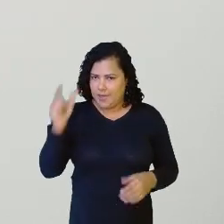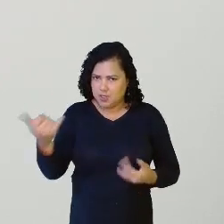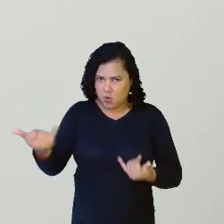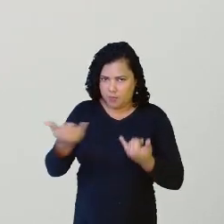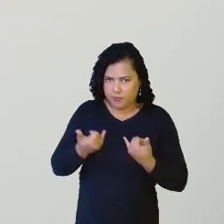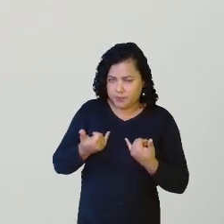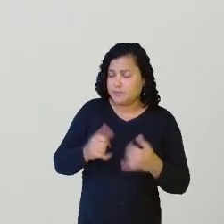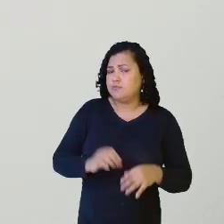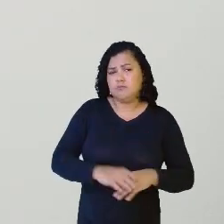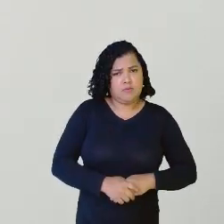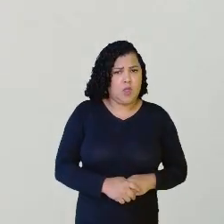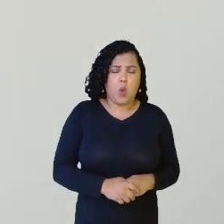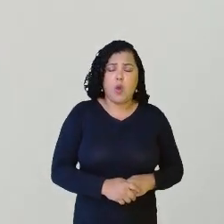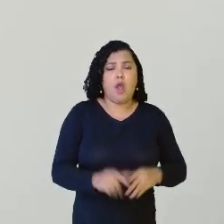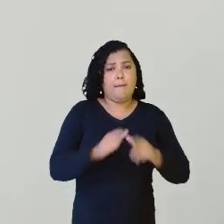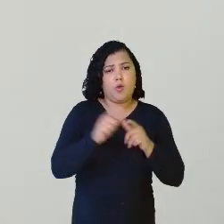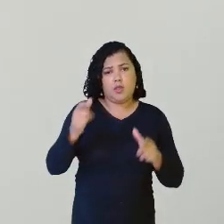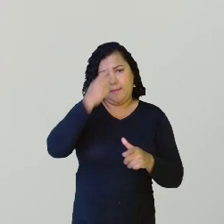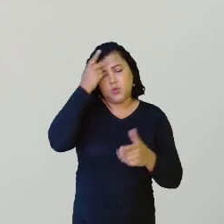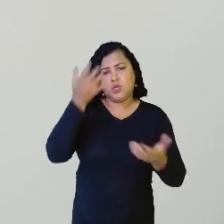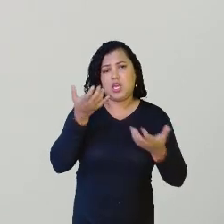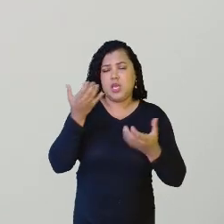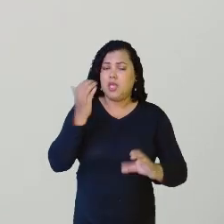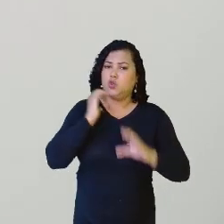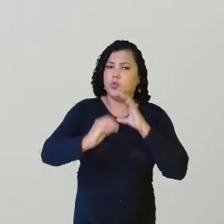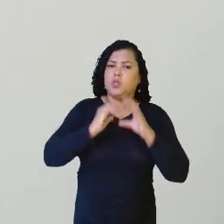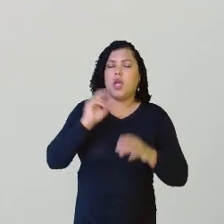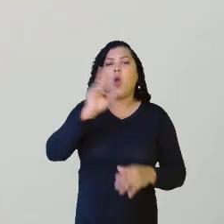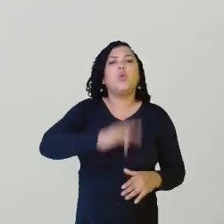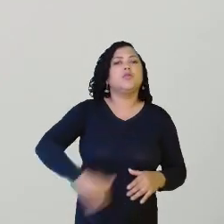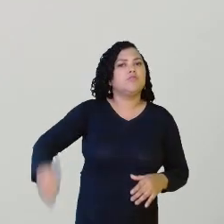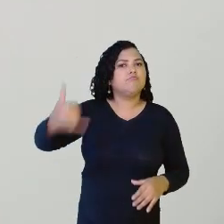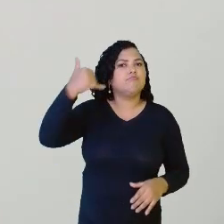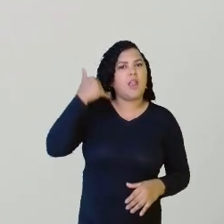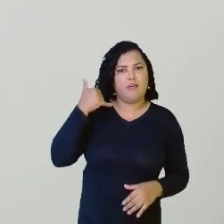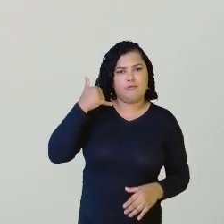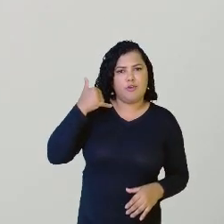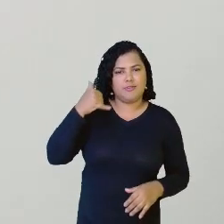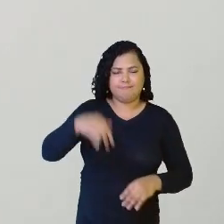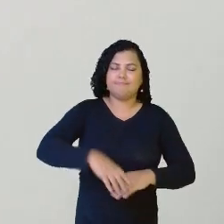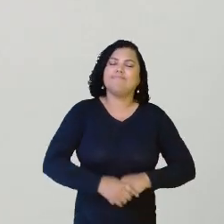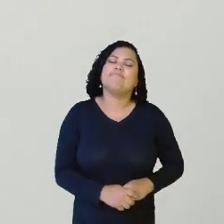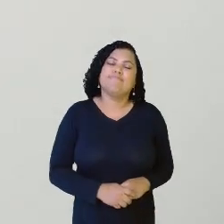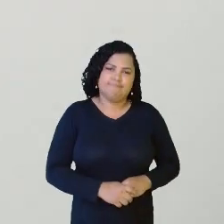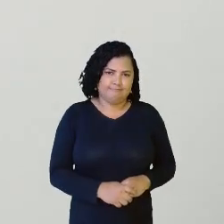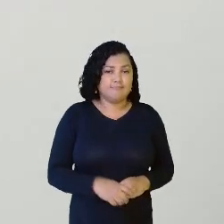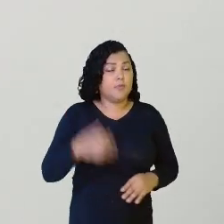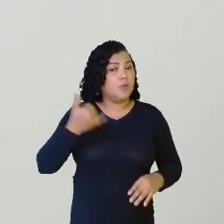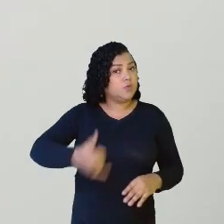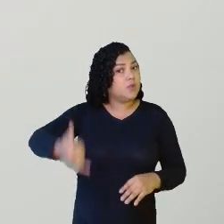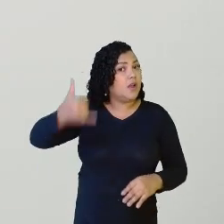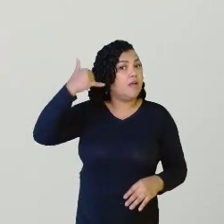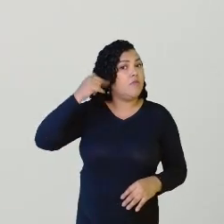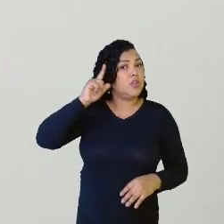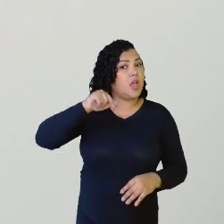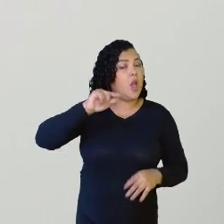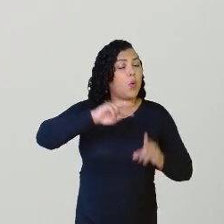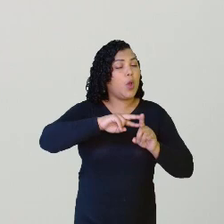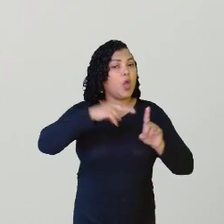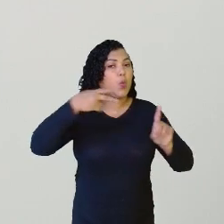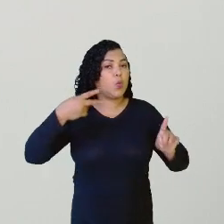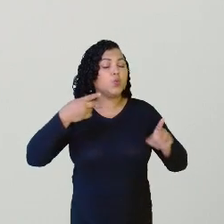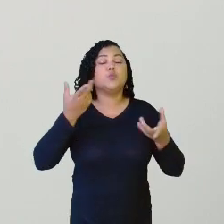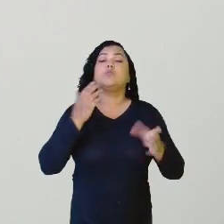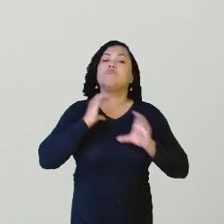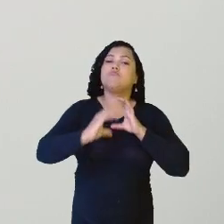comunicar agora, elas usam o telefone, não é verdade? O telefone. Então, o telefone é um meio de comunicação